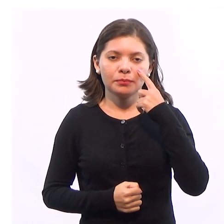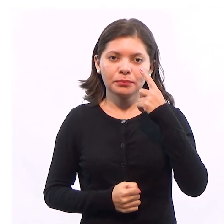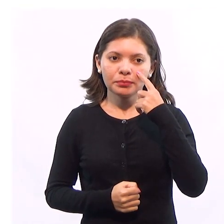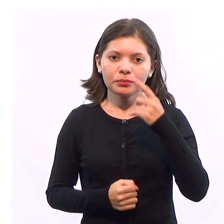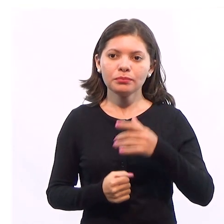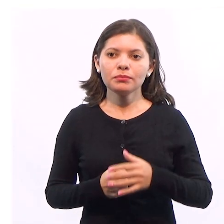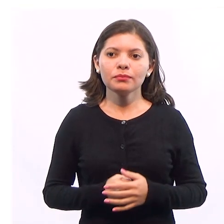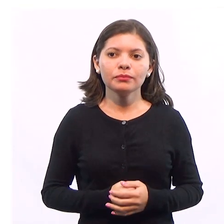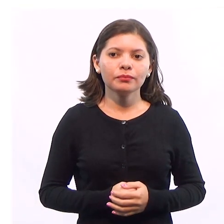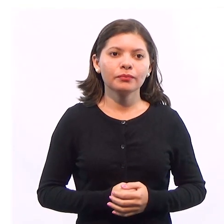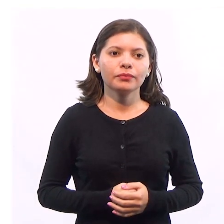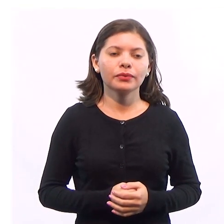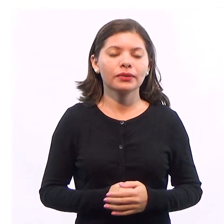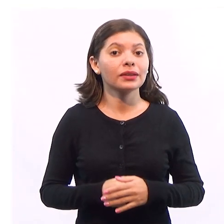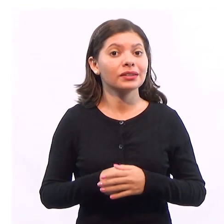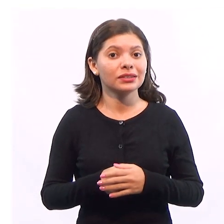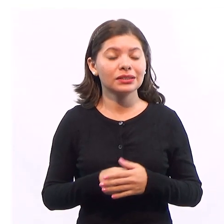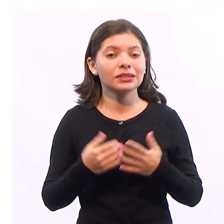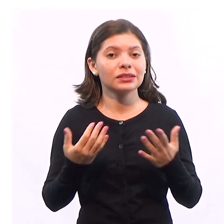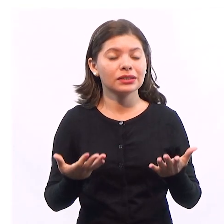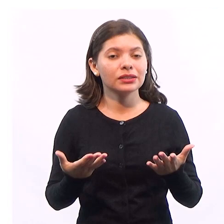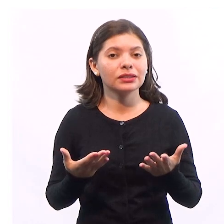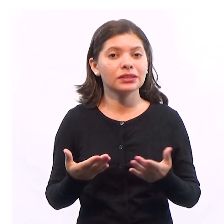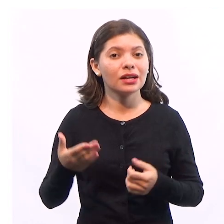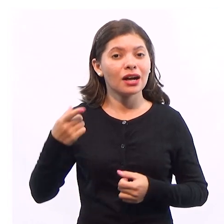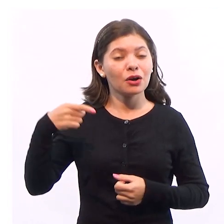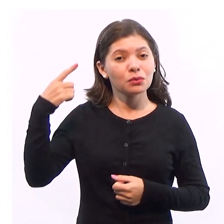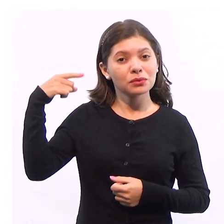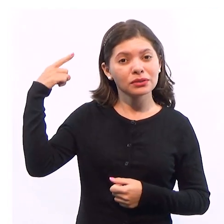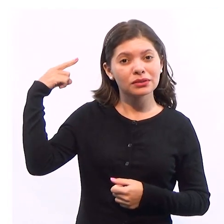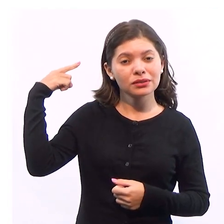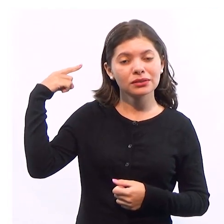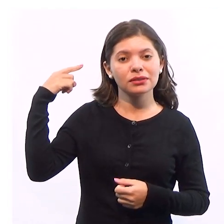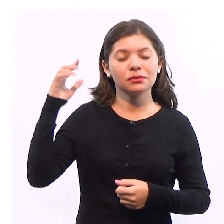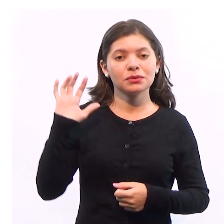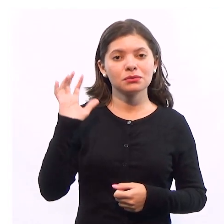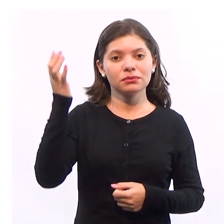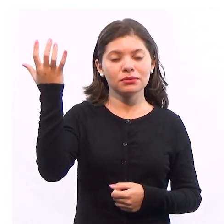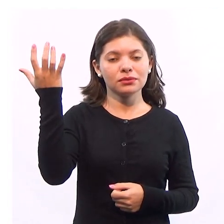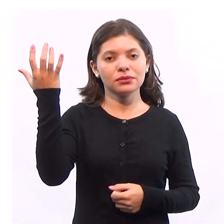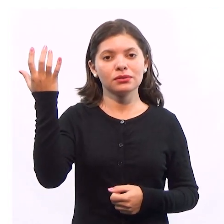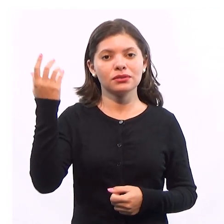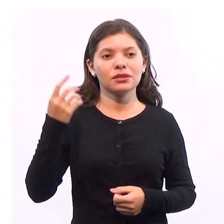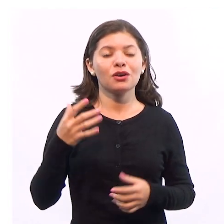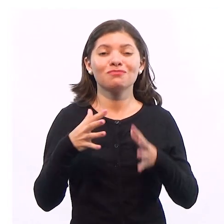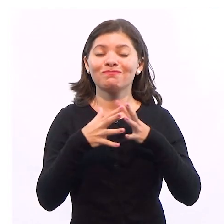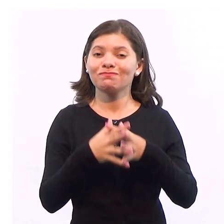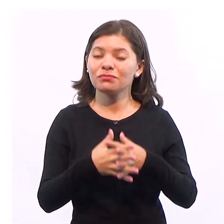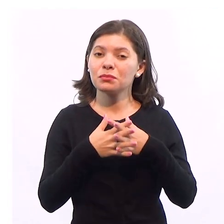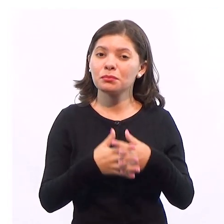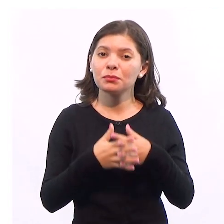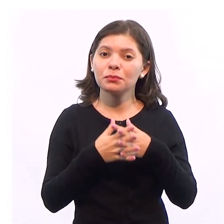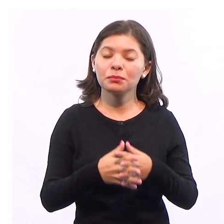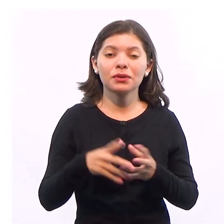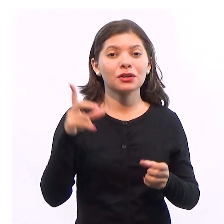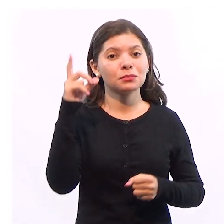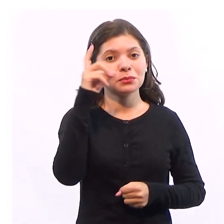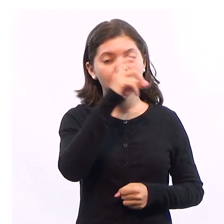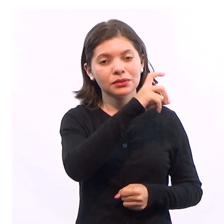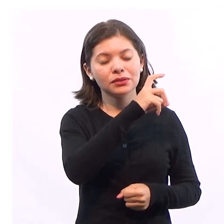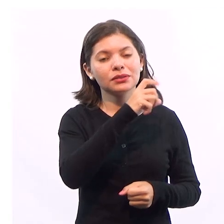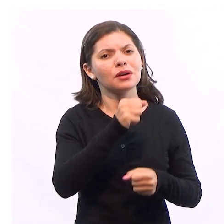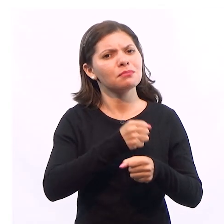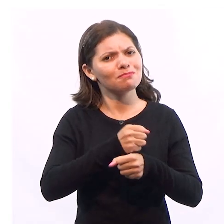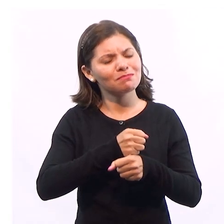Gente, nós passamos aí, ó, né, por uma situação bem complicada, né? Há pouco tempo, muito recente,